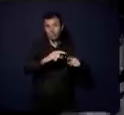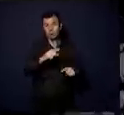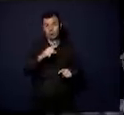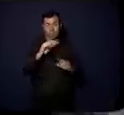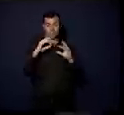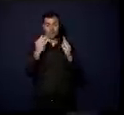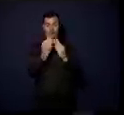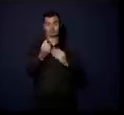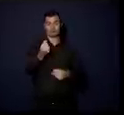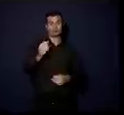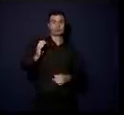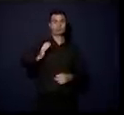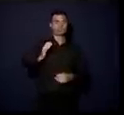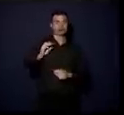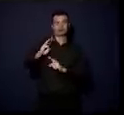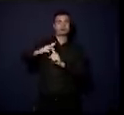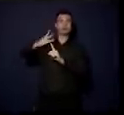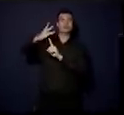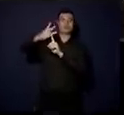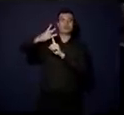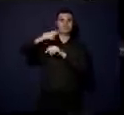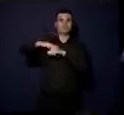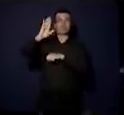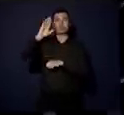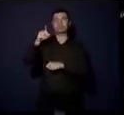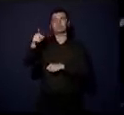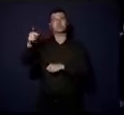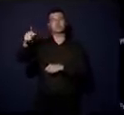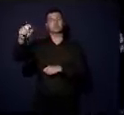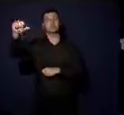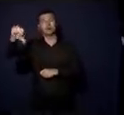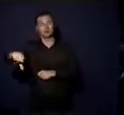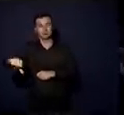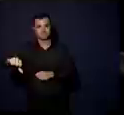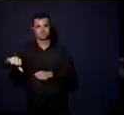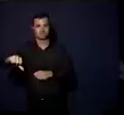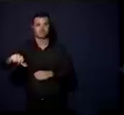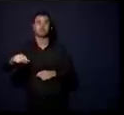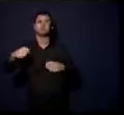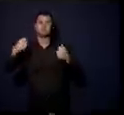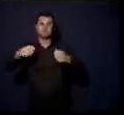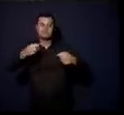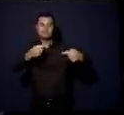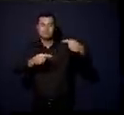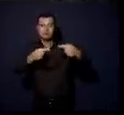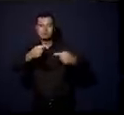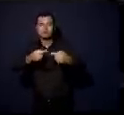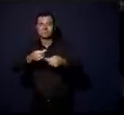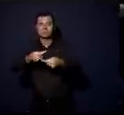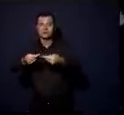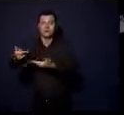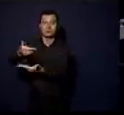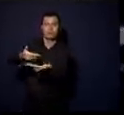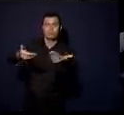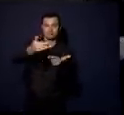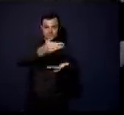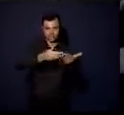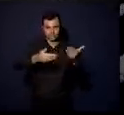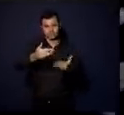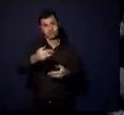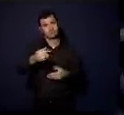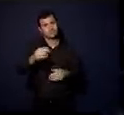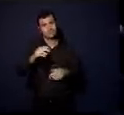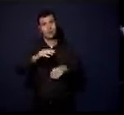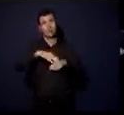maior para uma família rica que uma família pobre então se você chegar e falar eu quero fazer uma política distributiva eu vou dar três vezes mais dinheiro para família